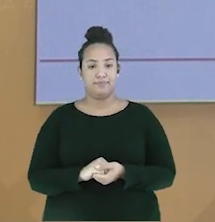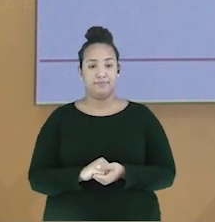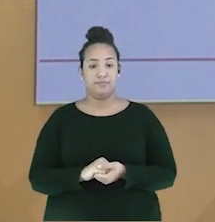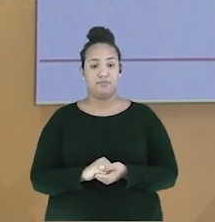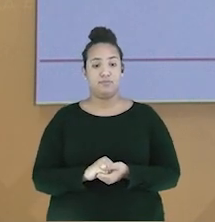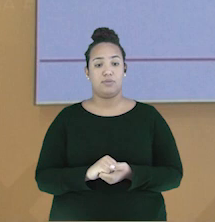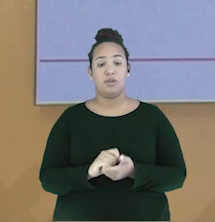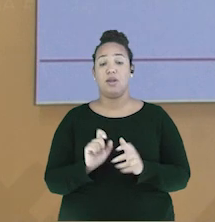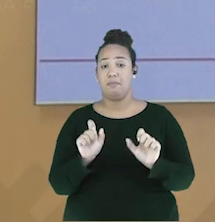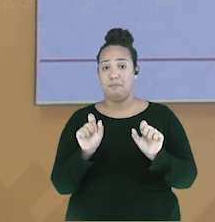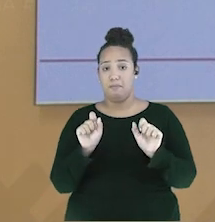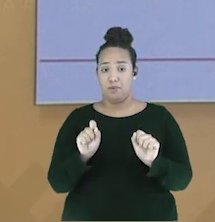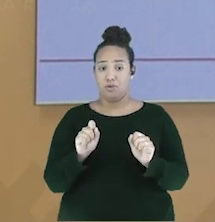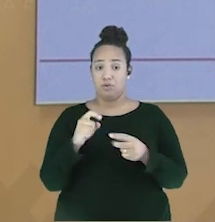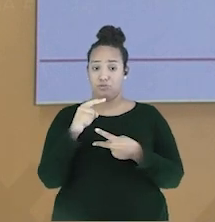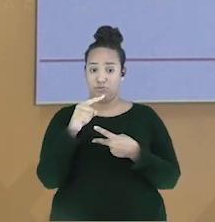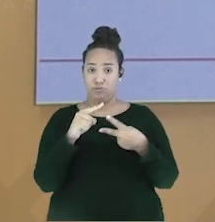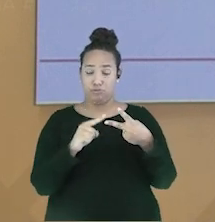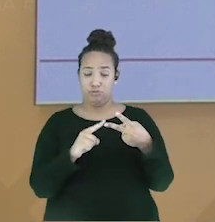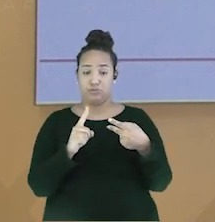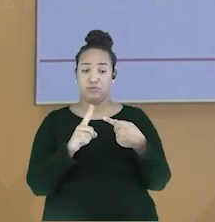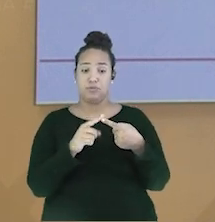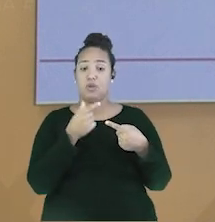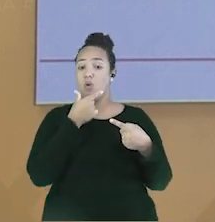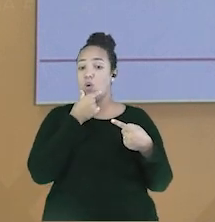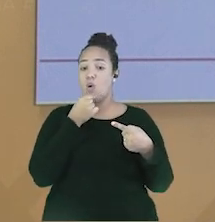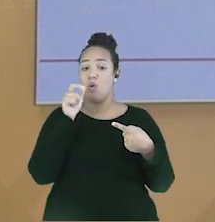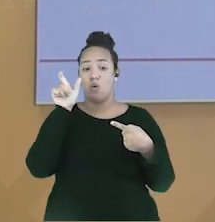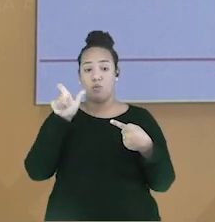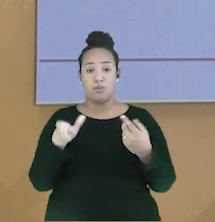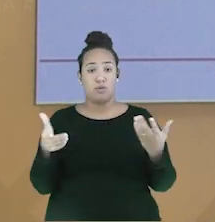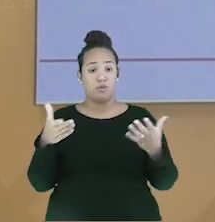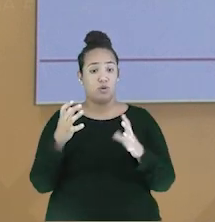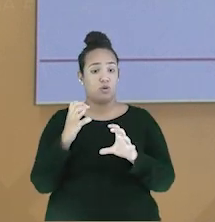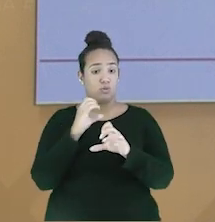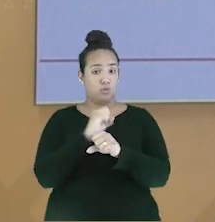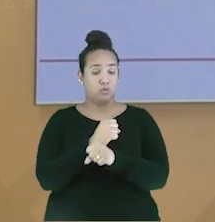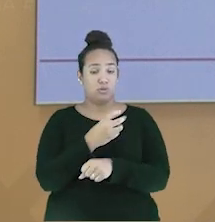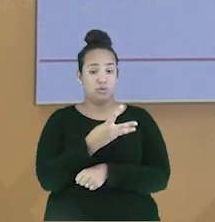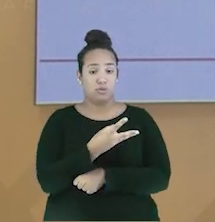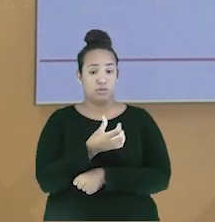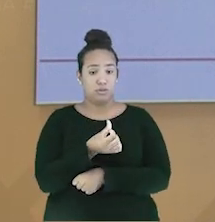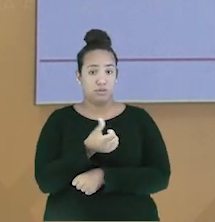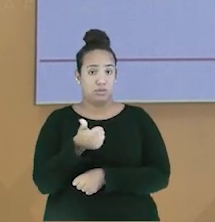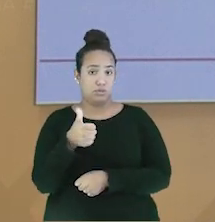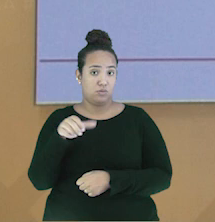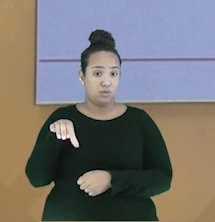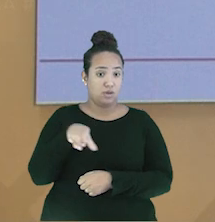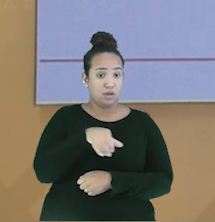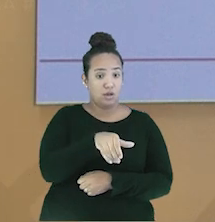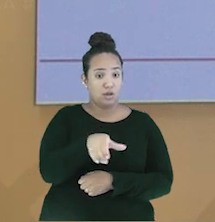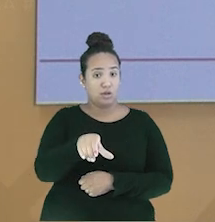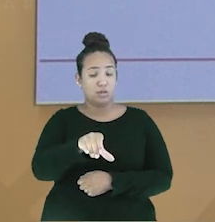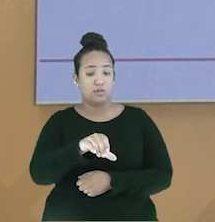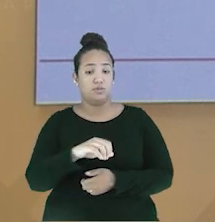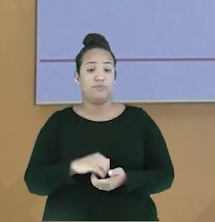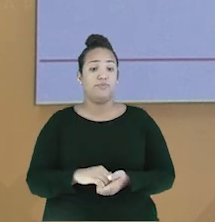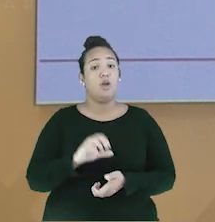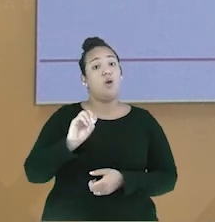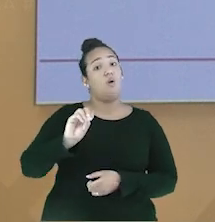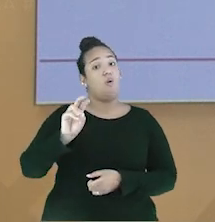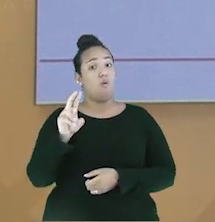Podemos responder assim: Paulo terá o total de 361 carrinhos,